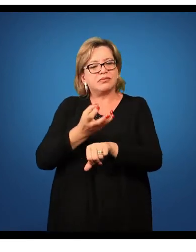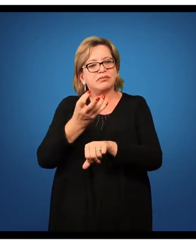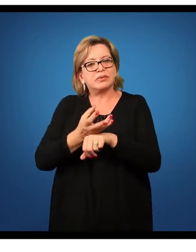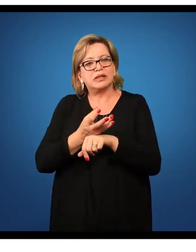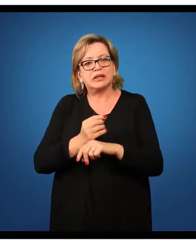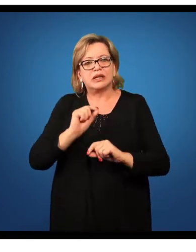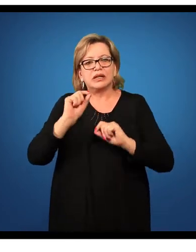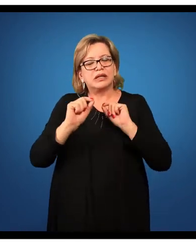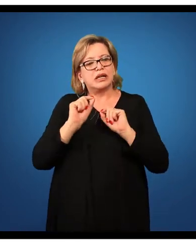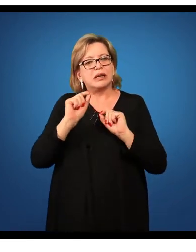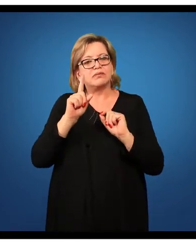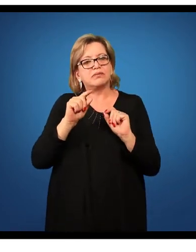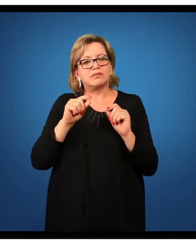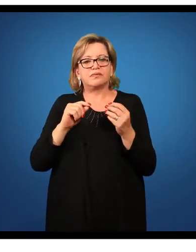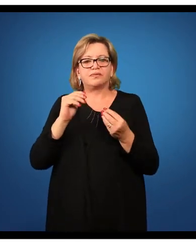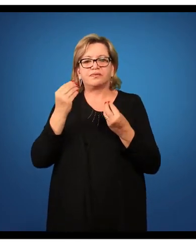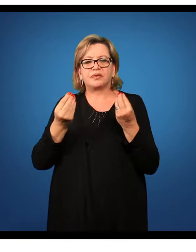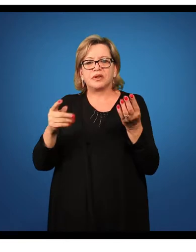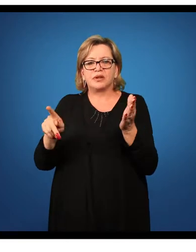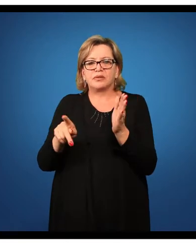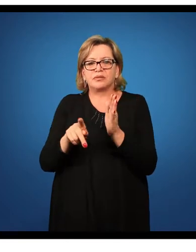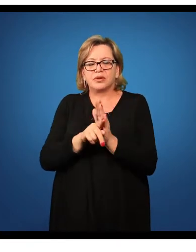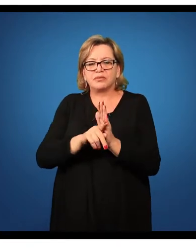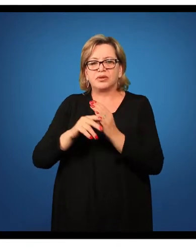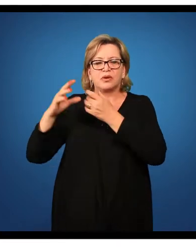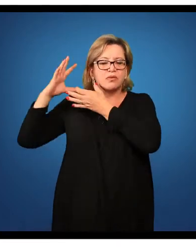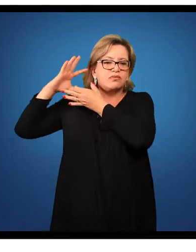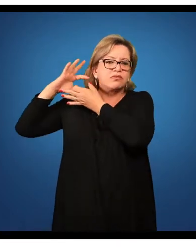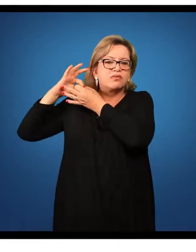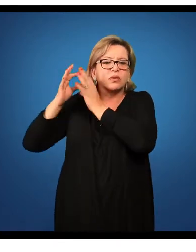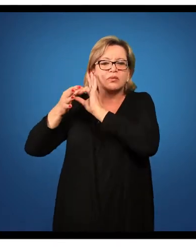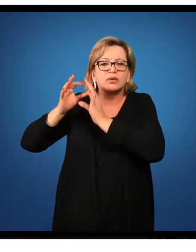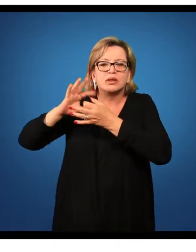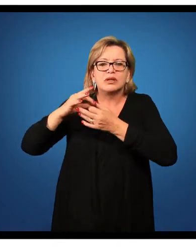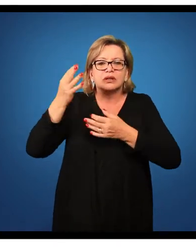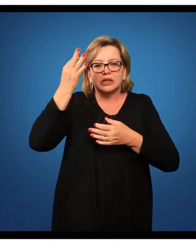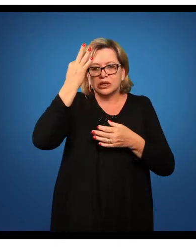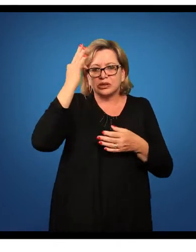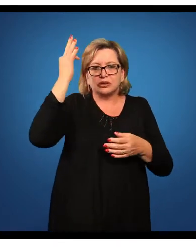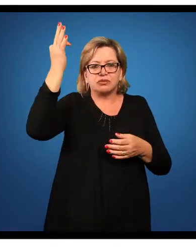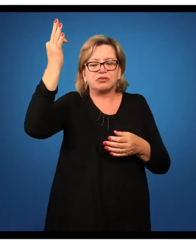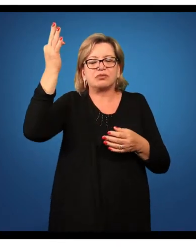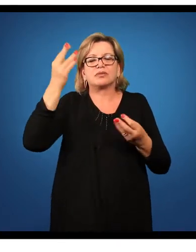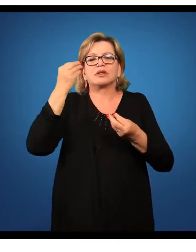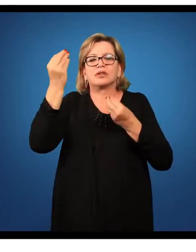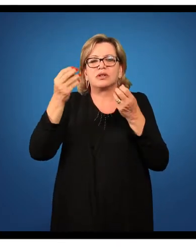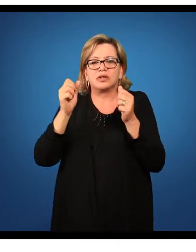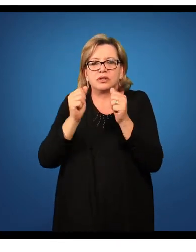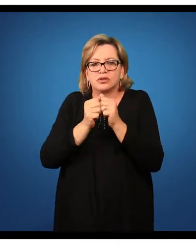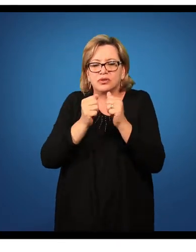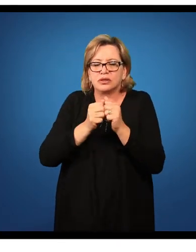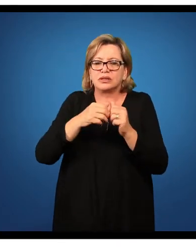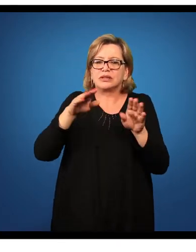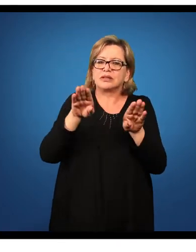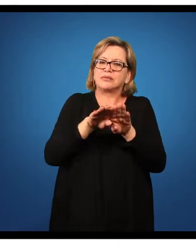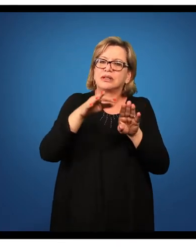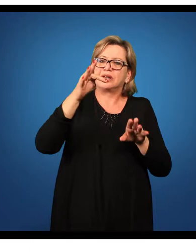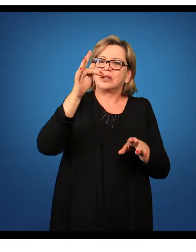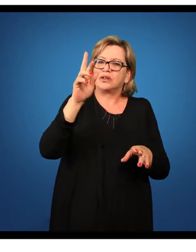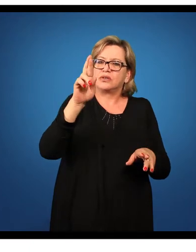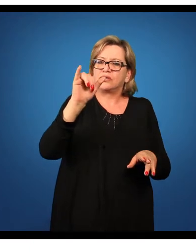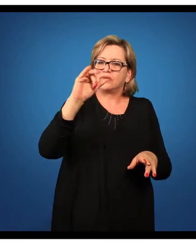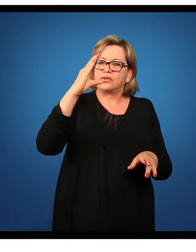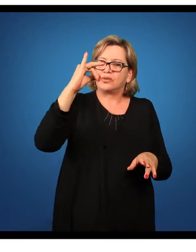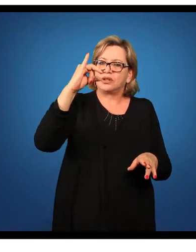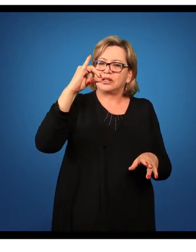seria é a questão da contextualização teórica da disciplina a fruição artística né